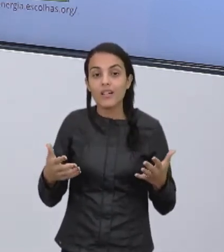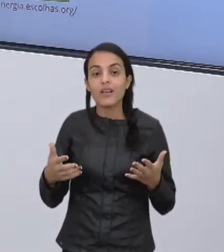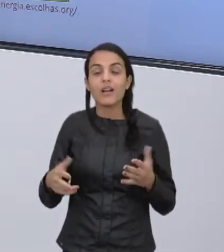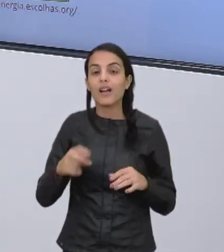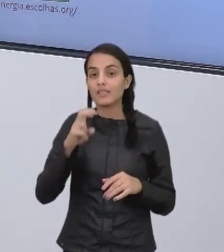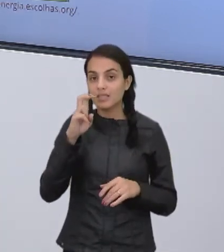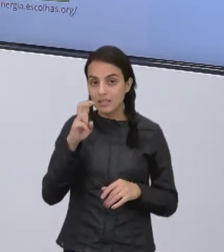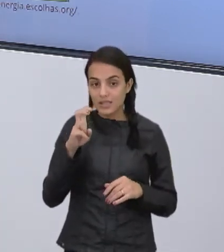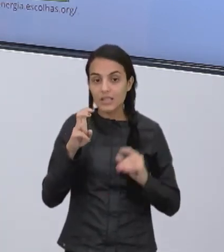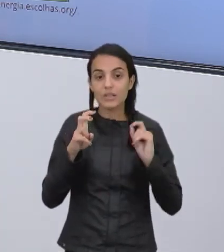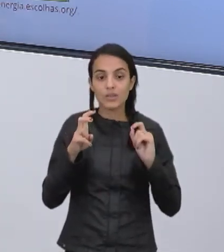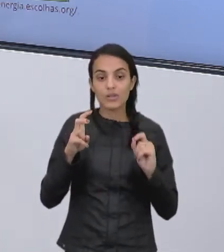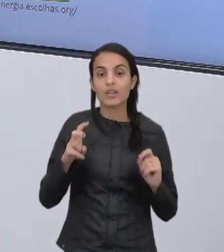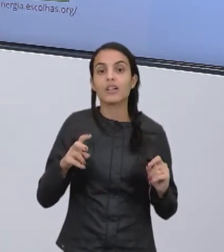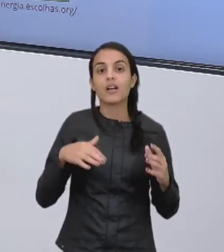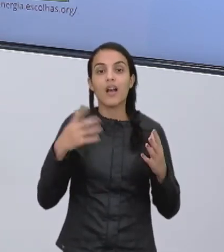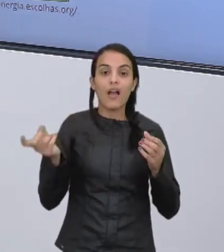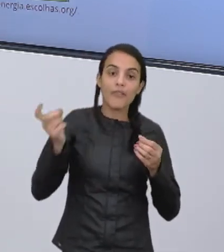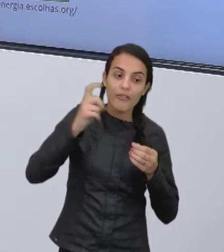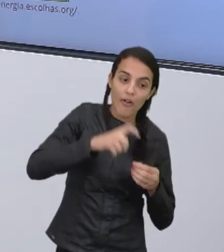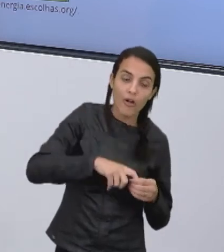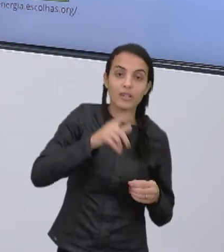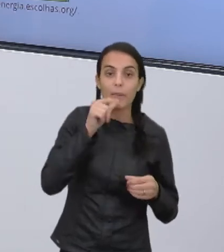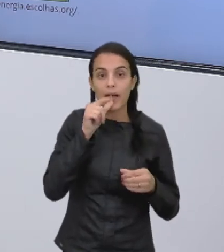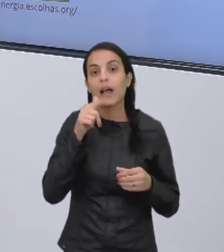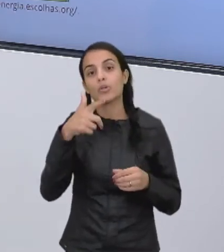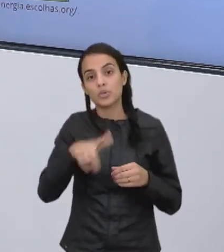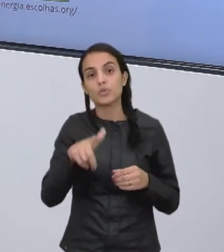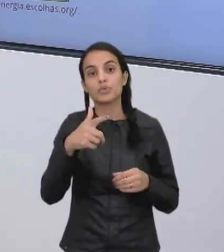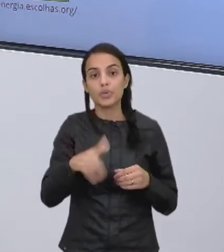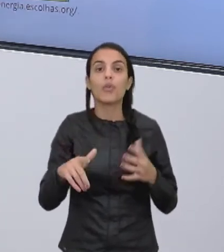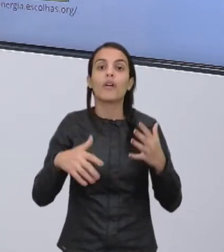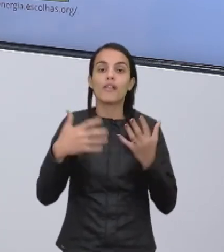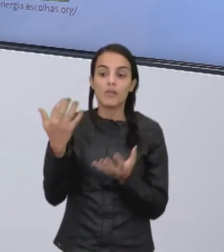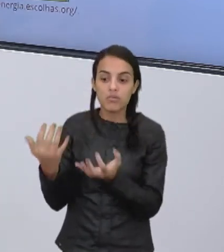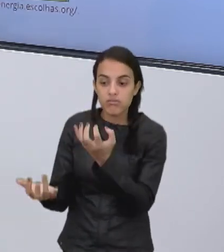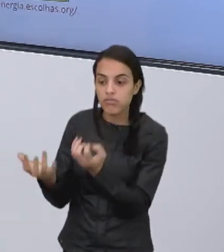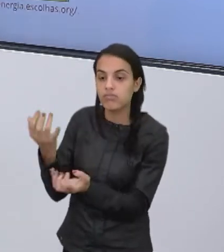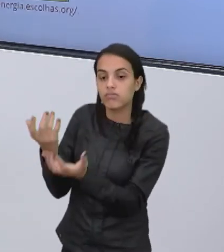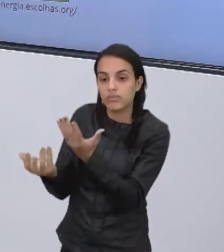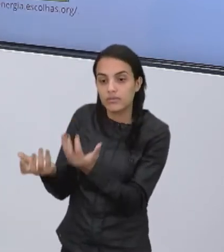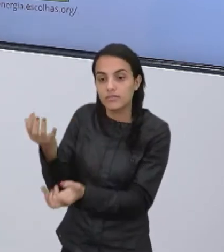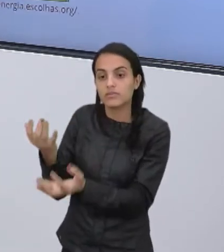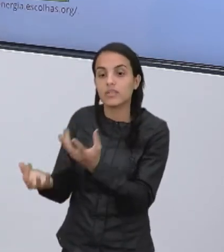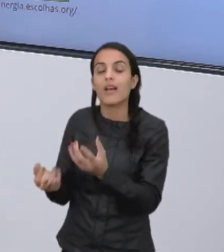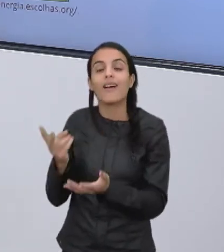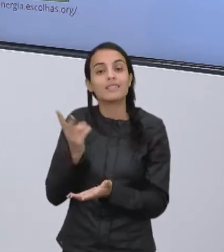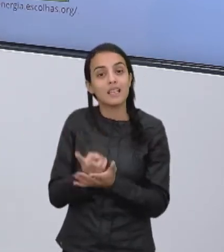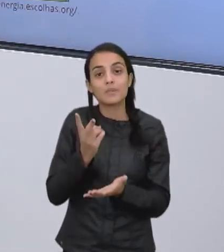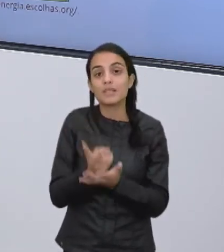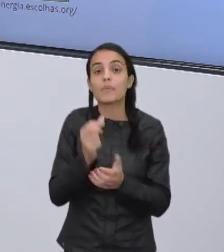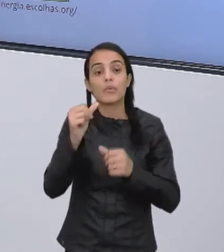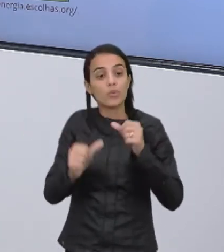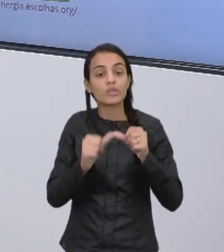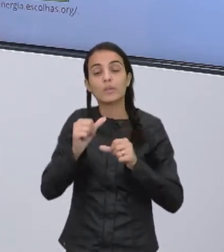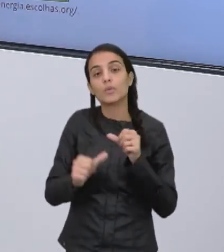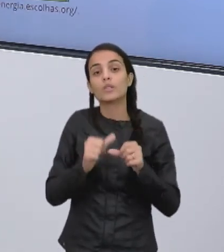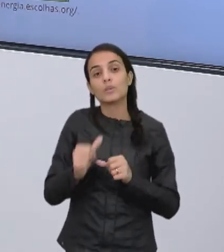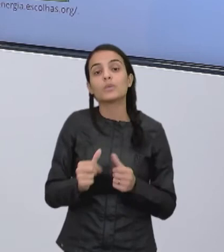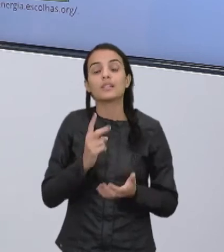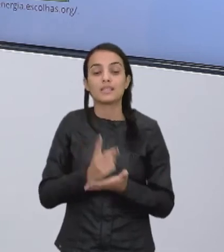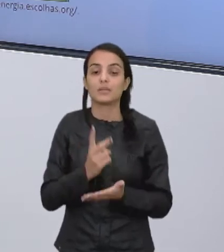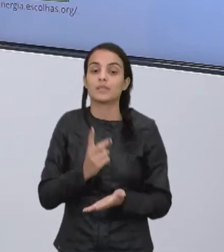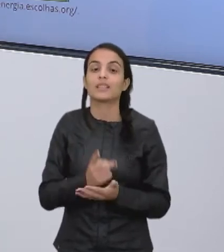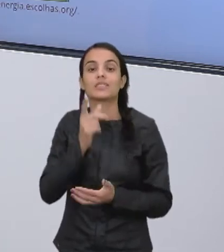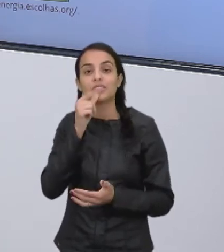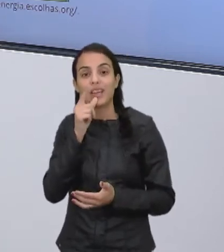e fechada, daí ela resfria, volta para a água de novo e fica fervendo, fica sempre mudando de líquido para sólido o tempo todo, de líquido